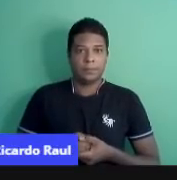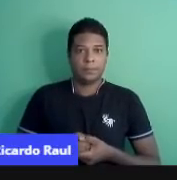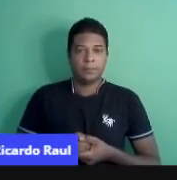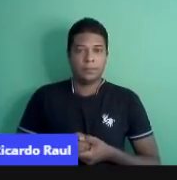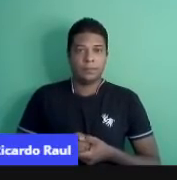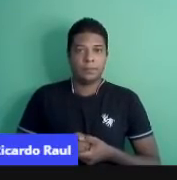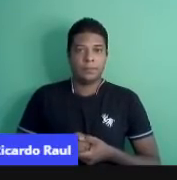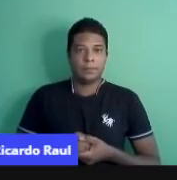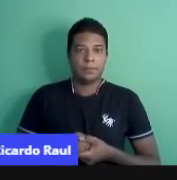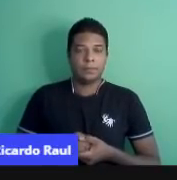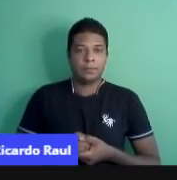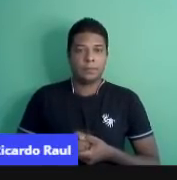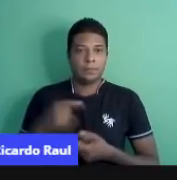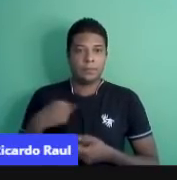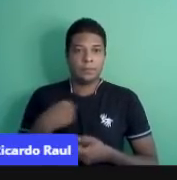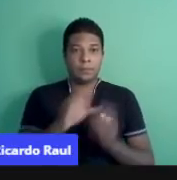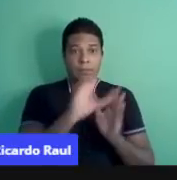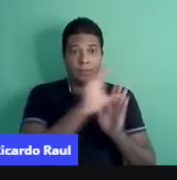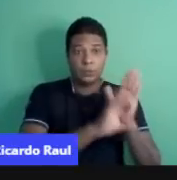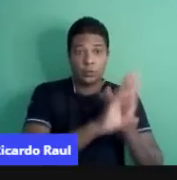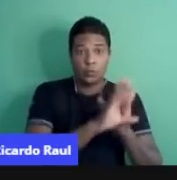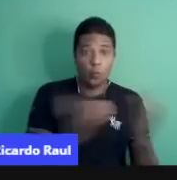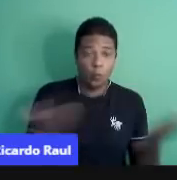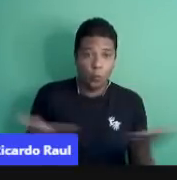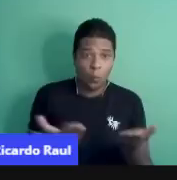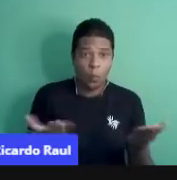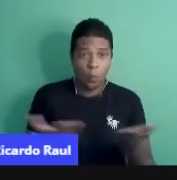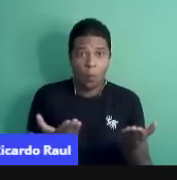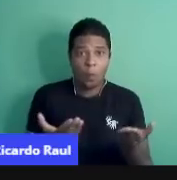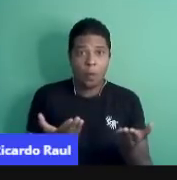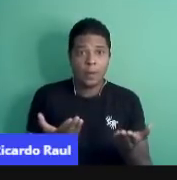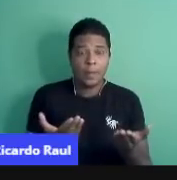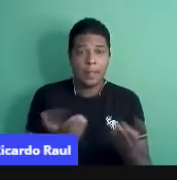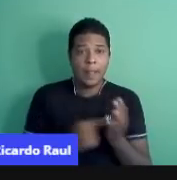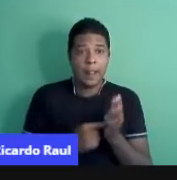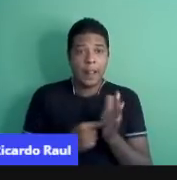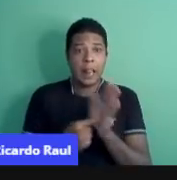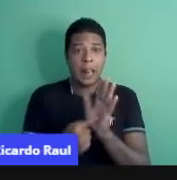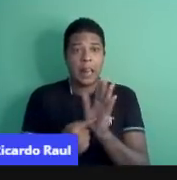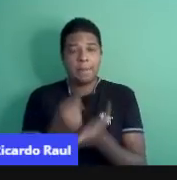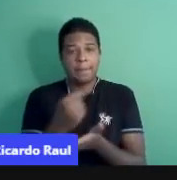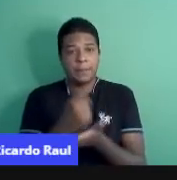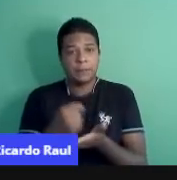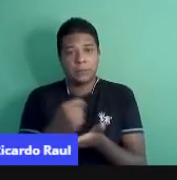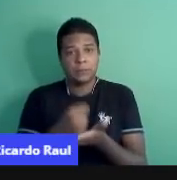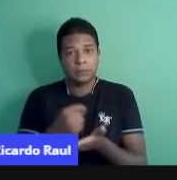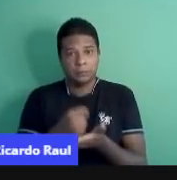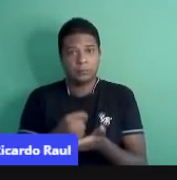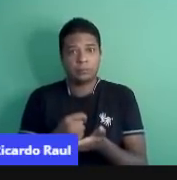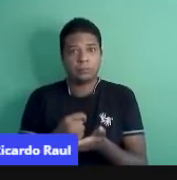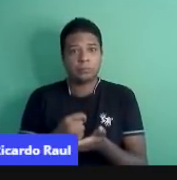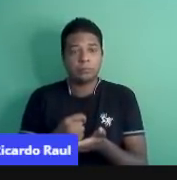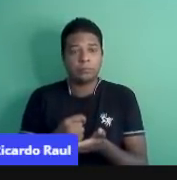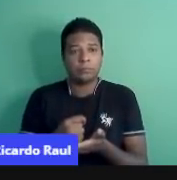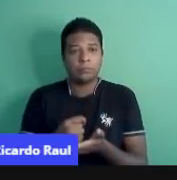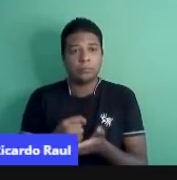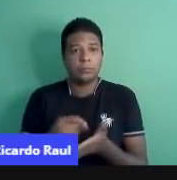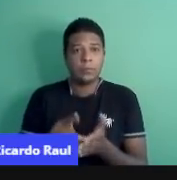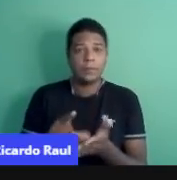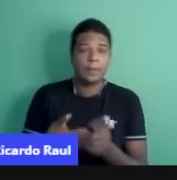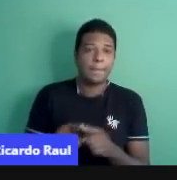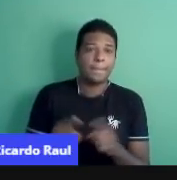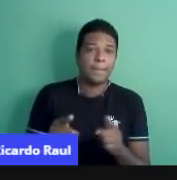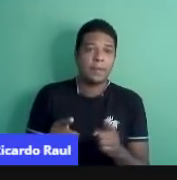No nosso currículo atual, ele ainda aparece escrito como versão preliminar, entretanto, é